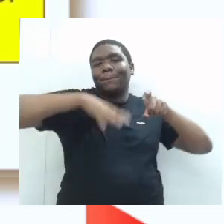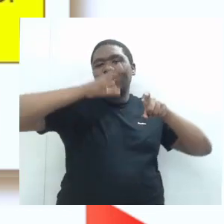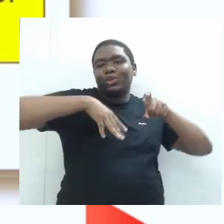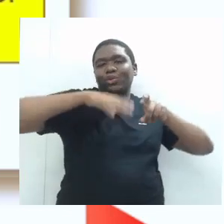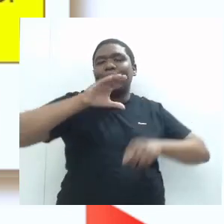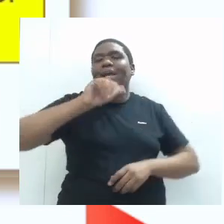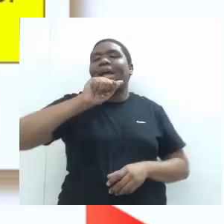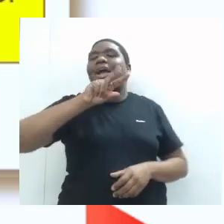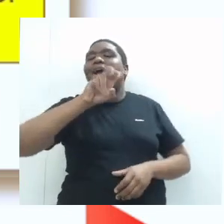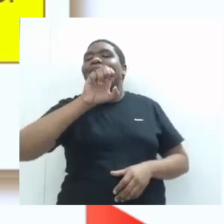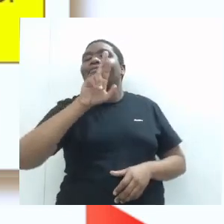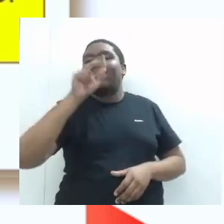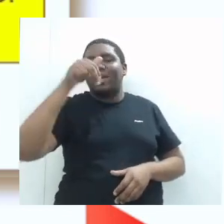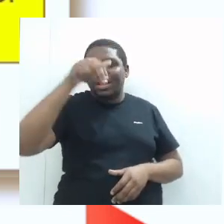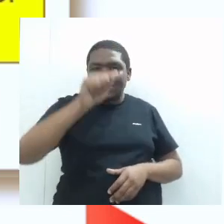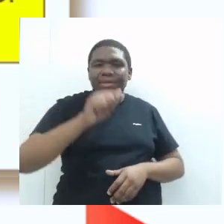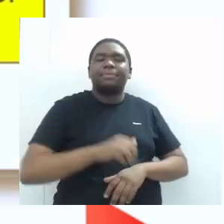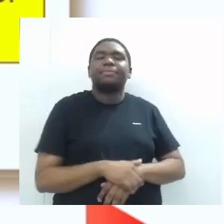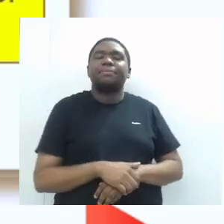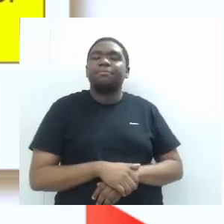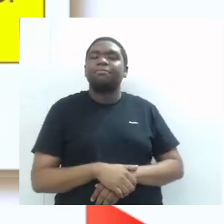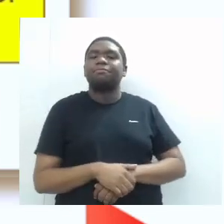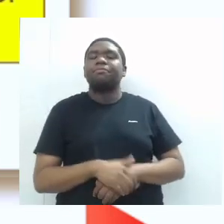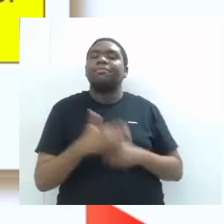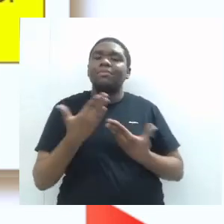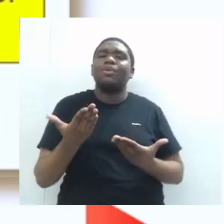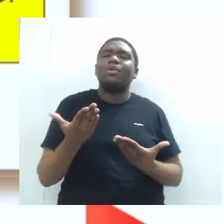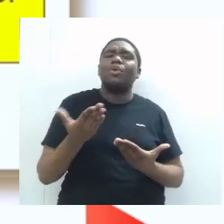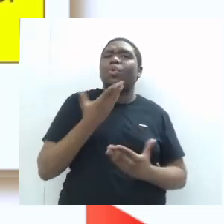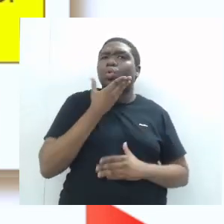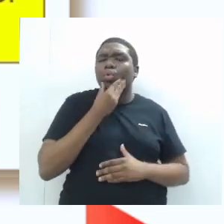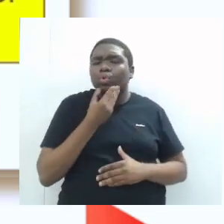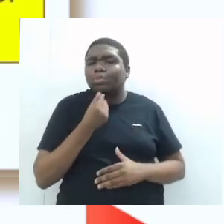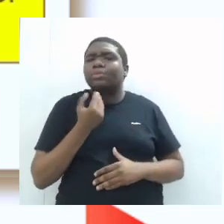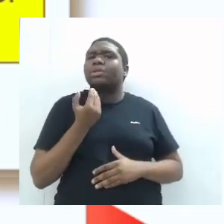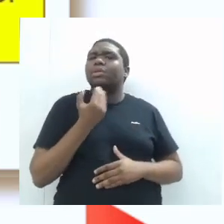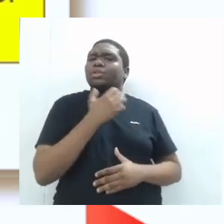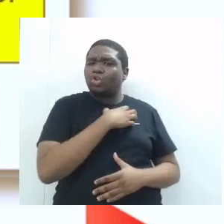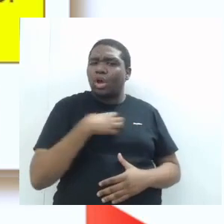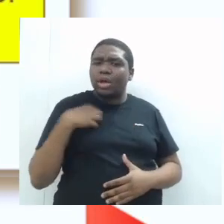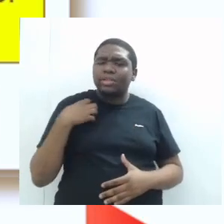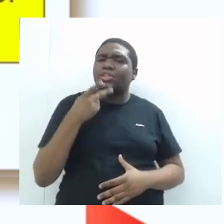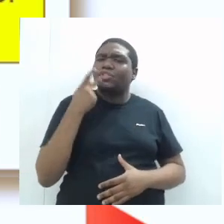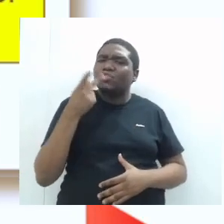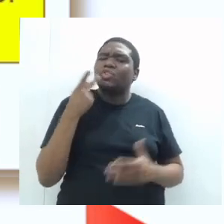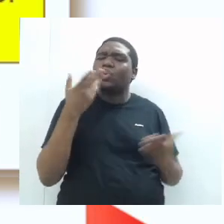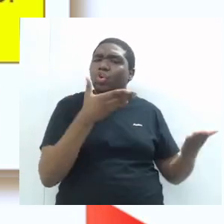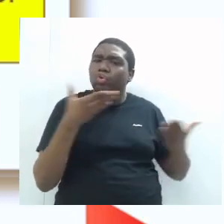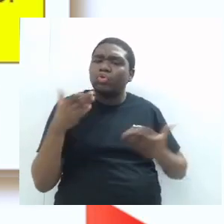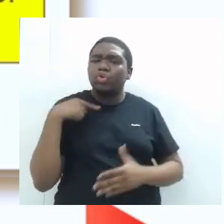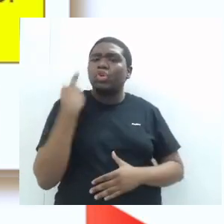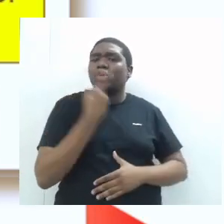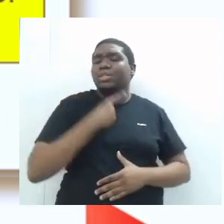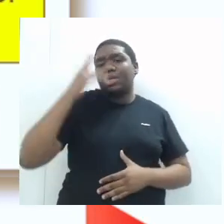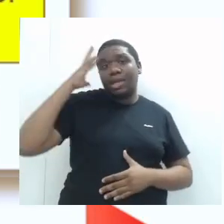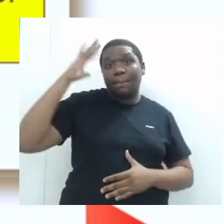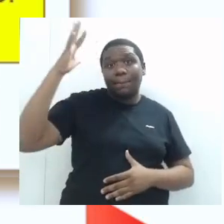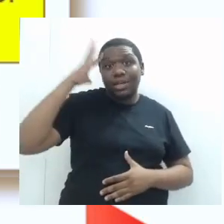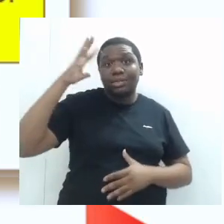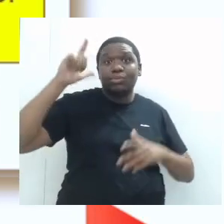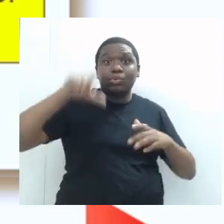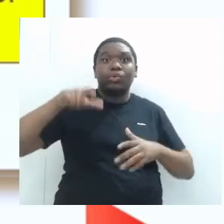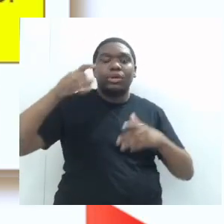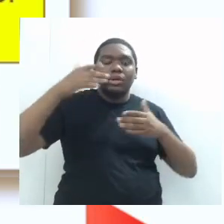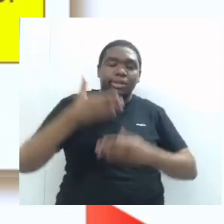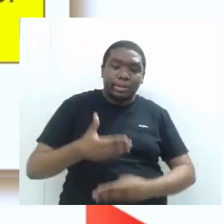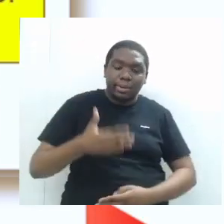Olhem, acompanhem comigo na tela. Sócrates nos convida. Imaginemos um muro bem alto,